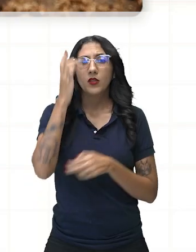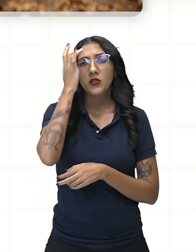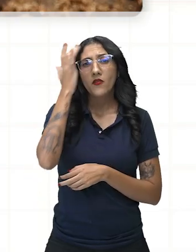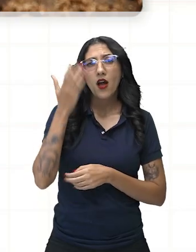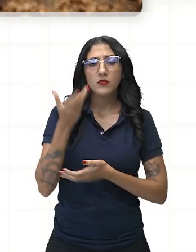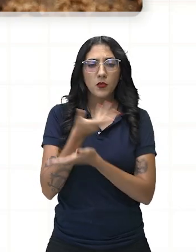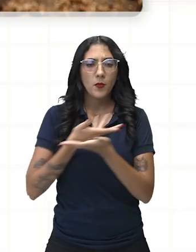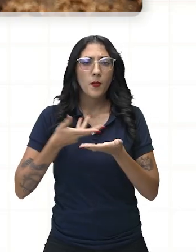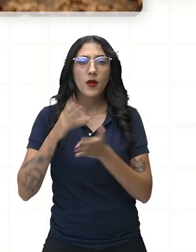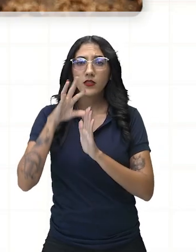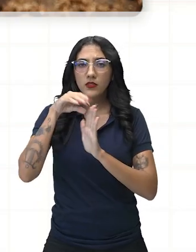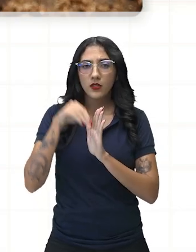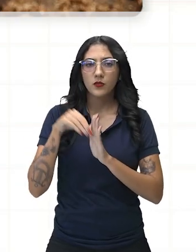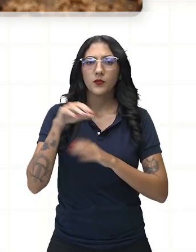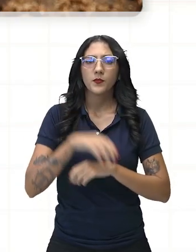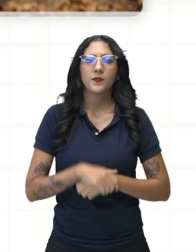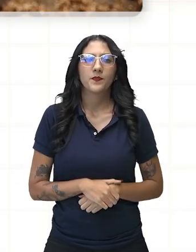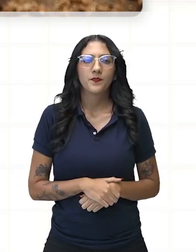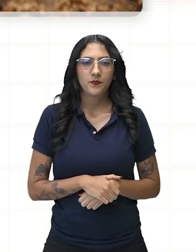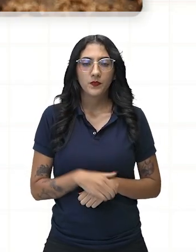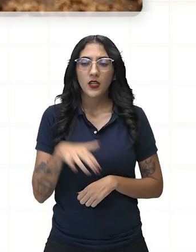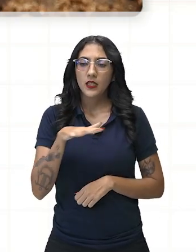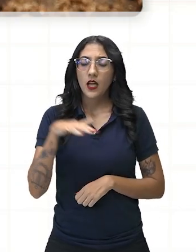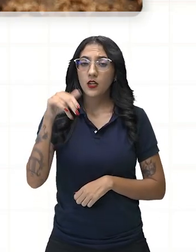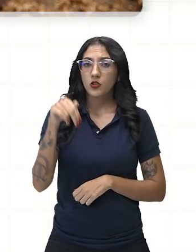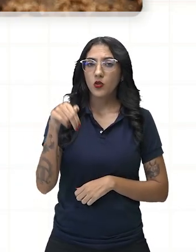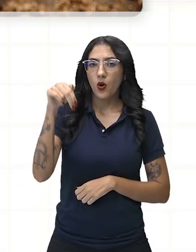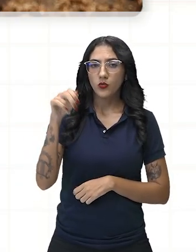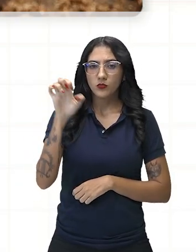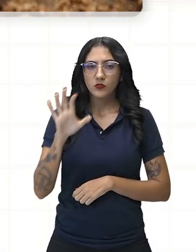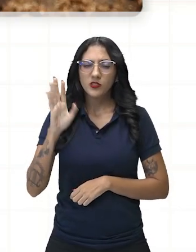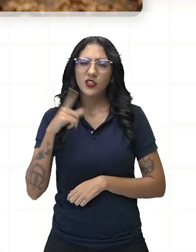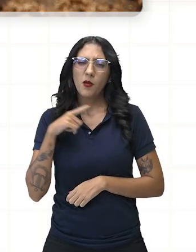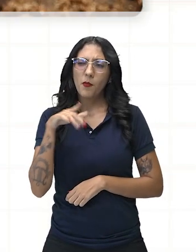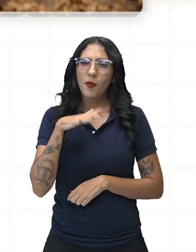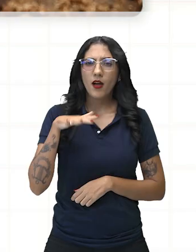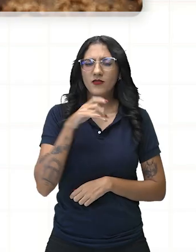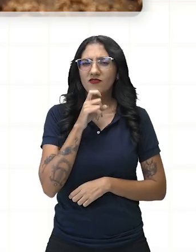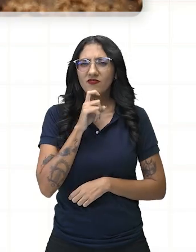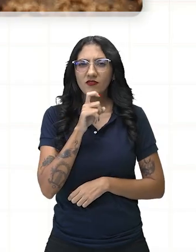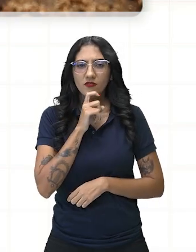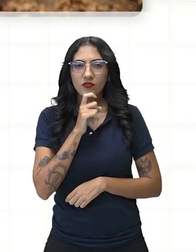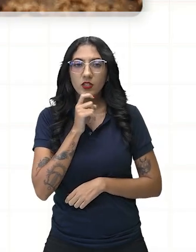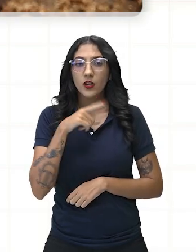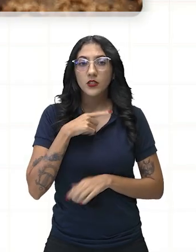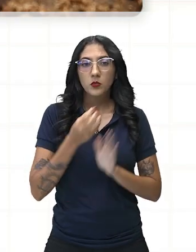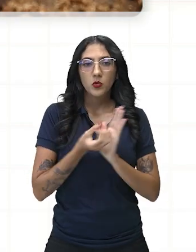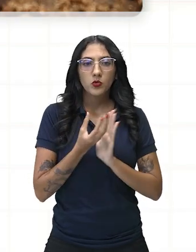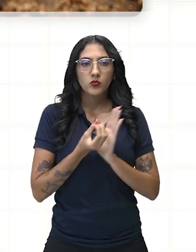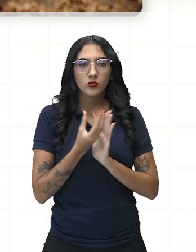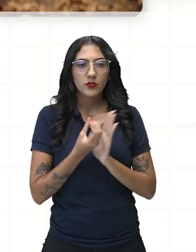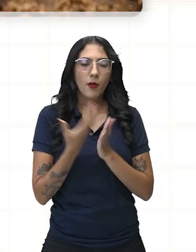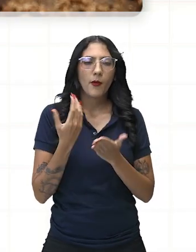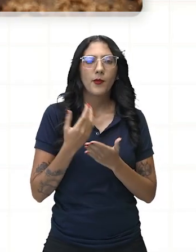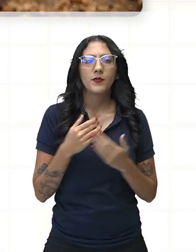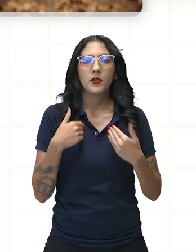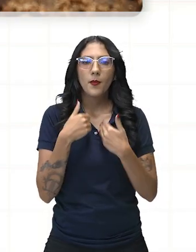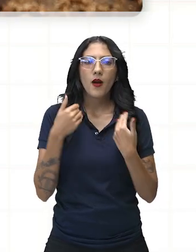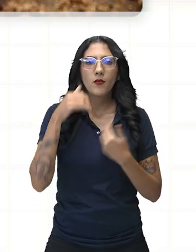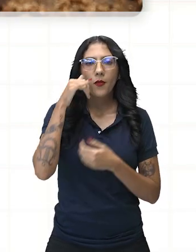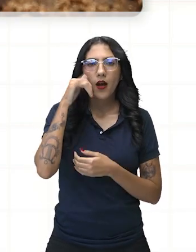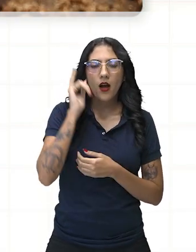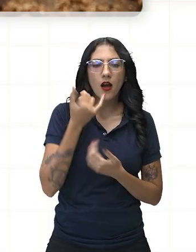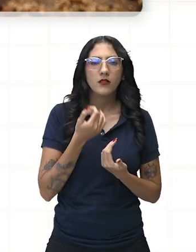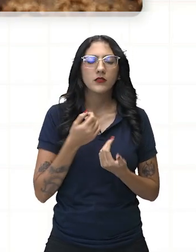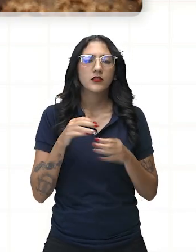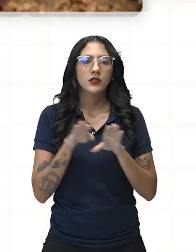do continente europeu. O norte do continente, que já tem um clima mais frio, produz ali bovinos, suínos